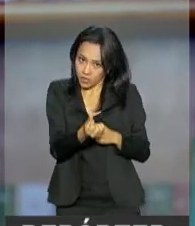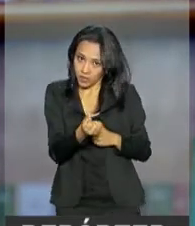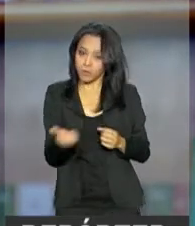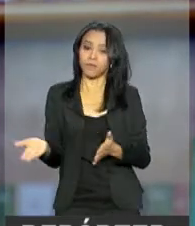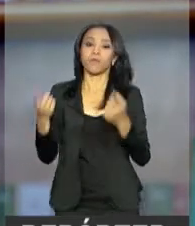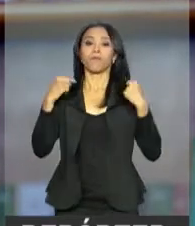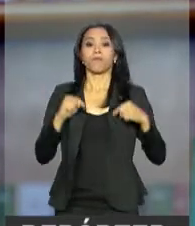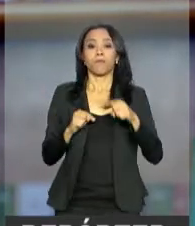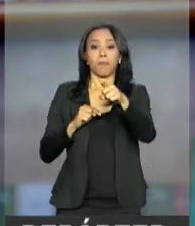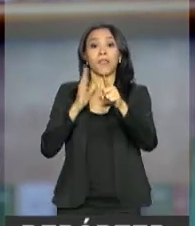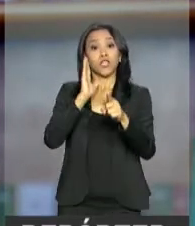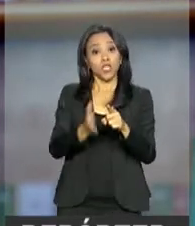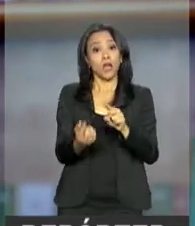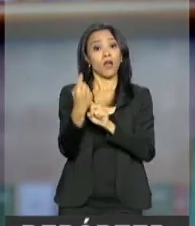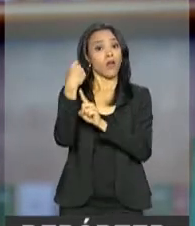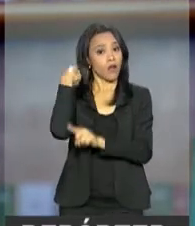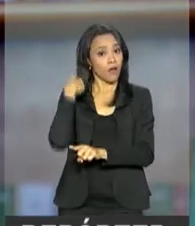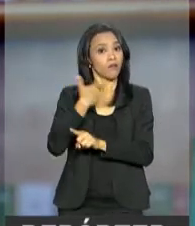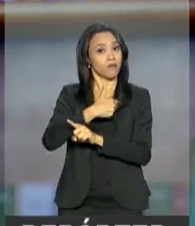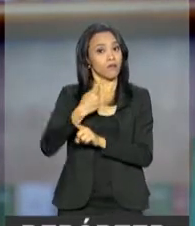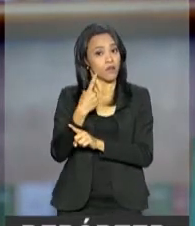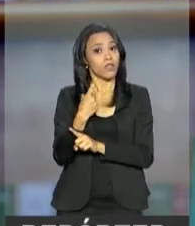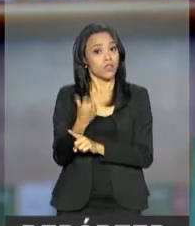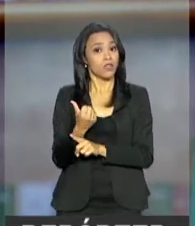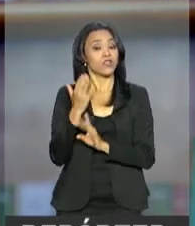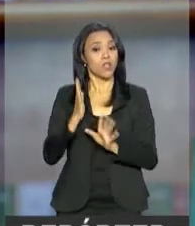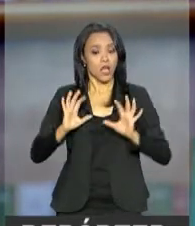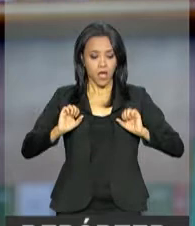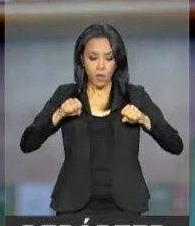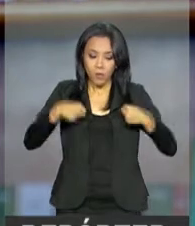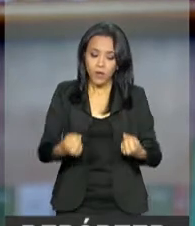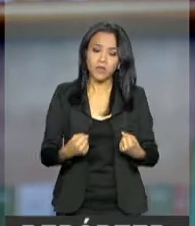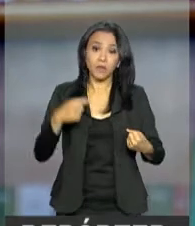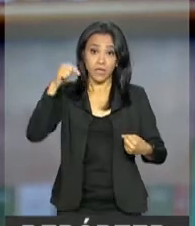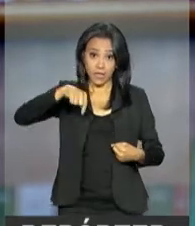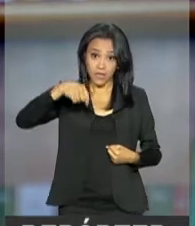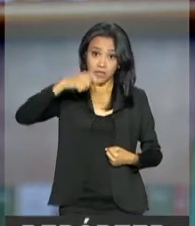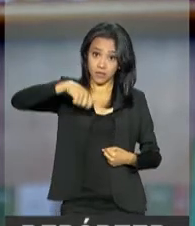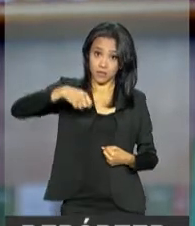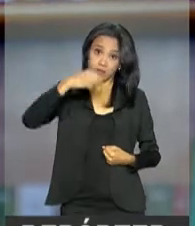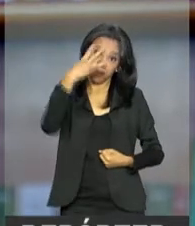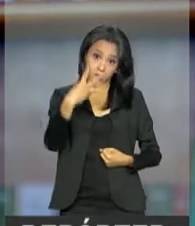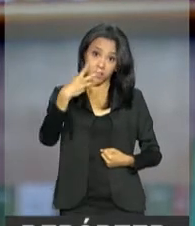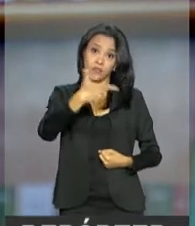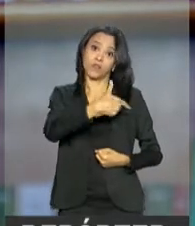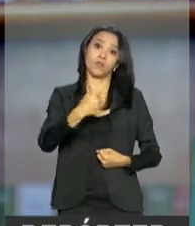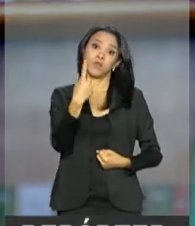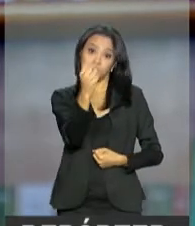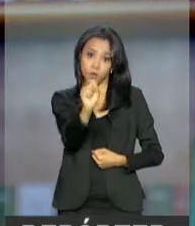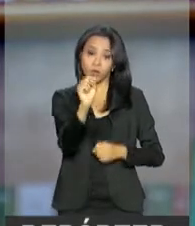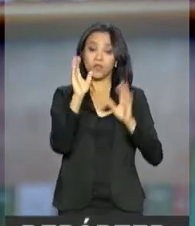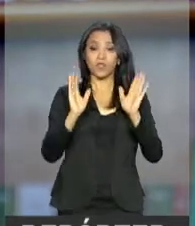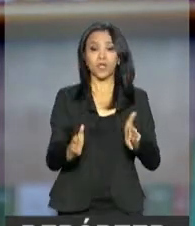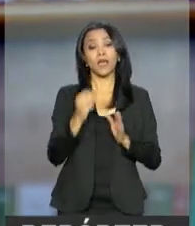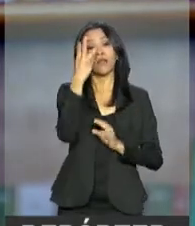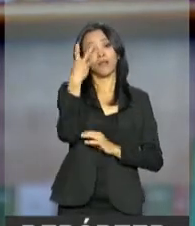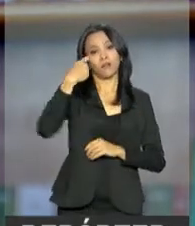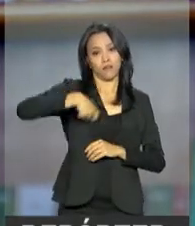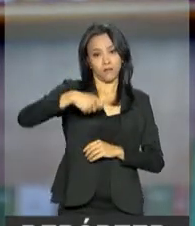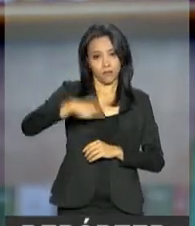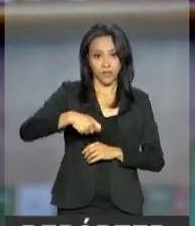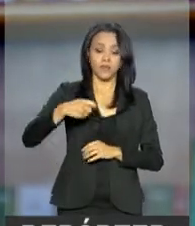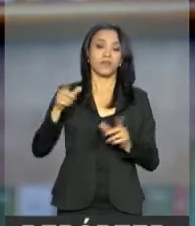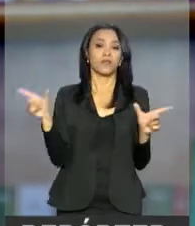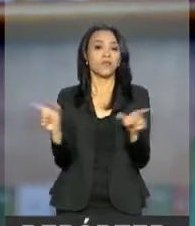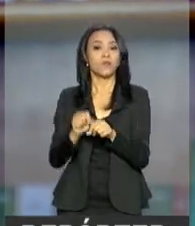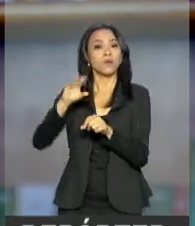a recuperação do emprego. E nesse primeiro trimestre de 2018, nós já tivemos nos 3 meses um